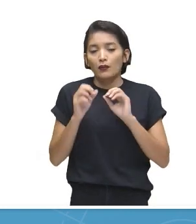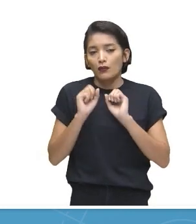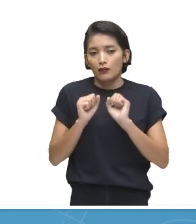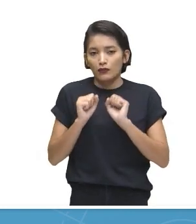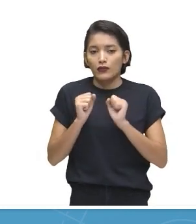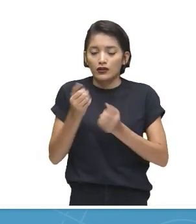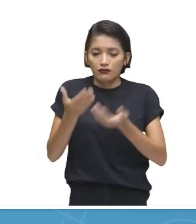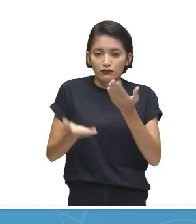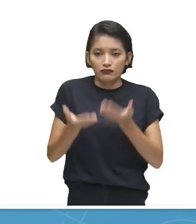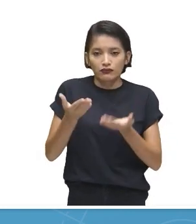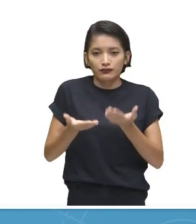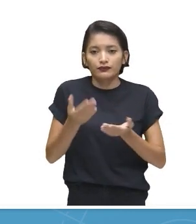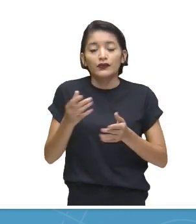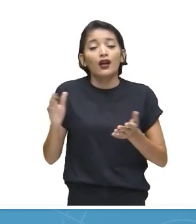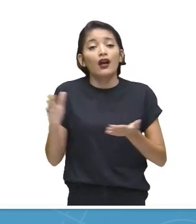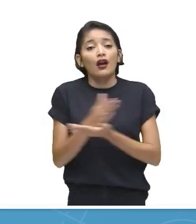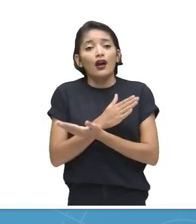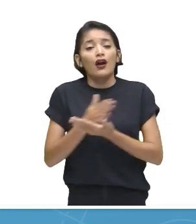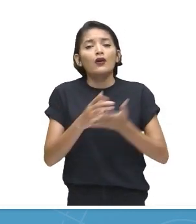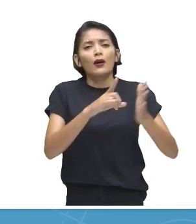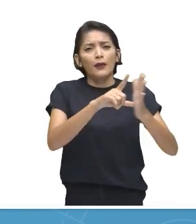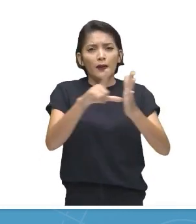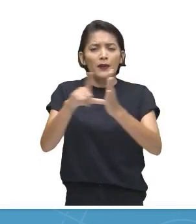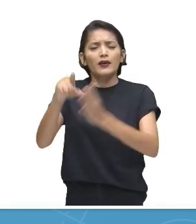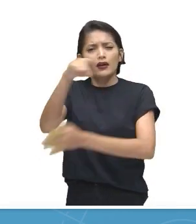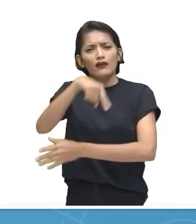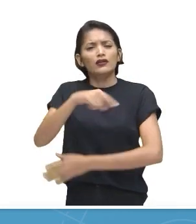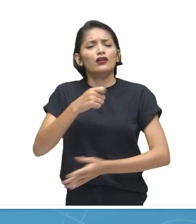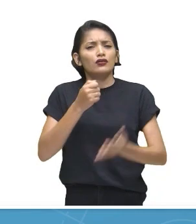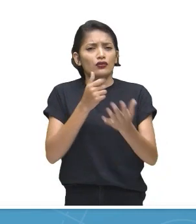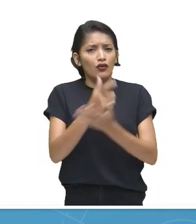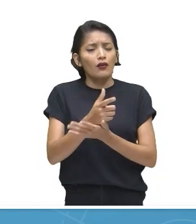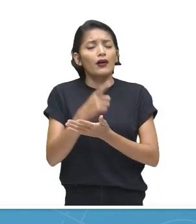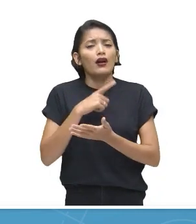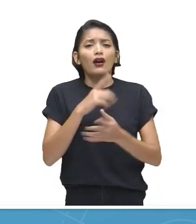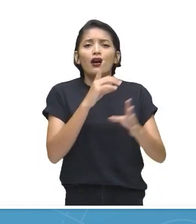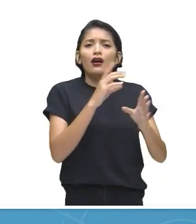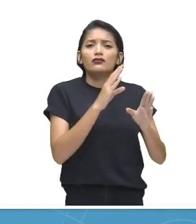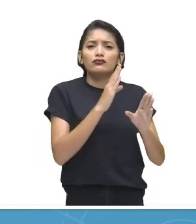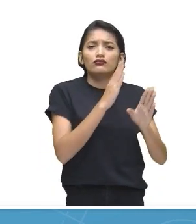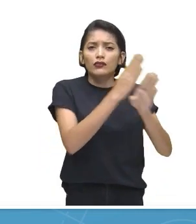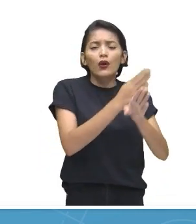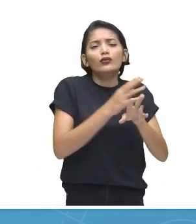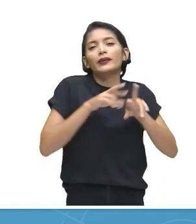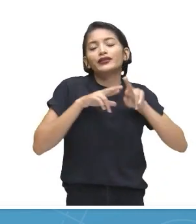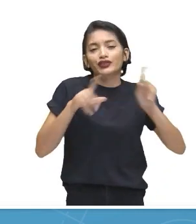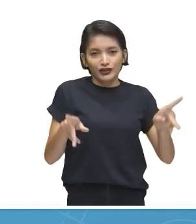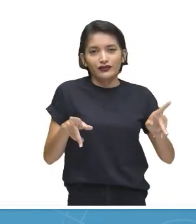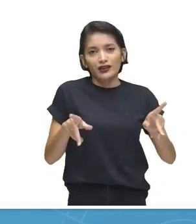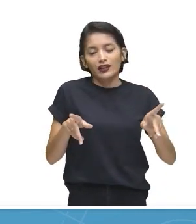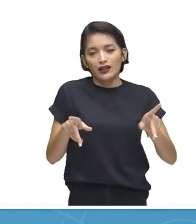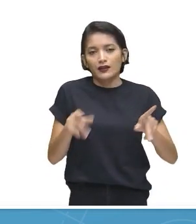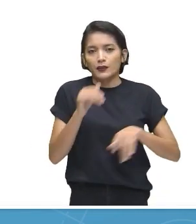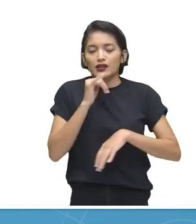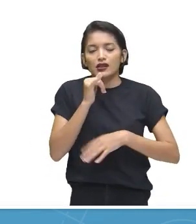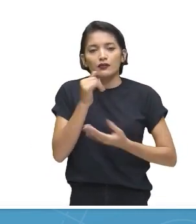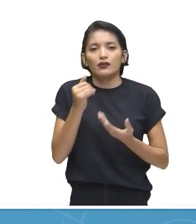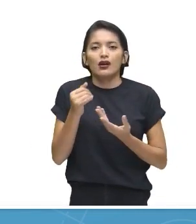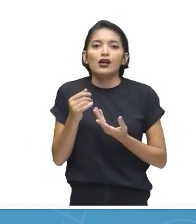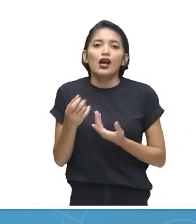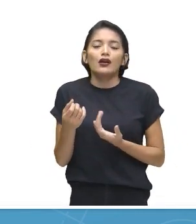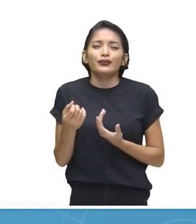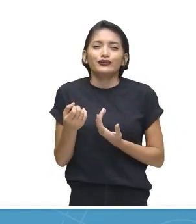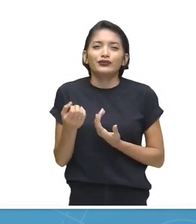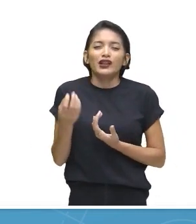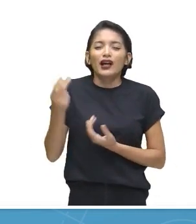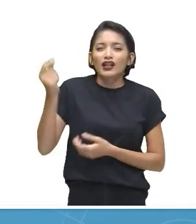uma balança. Tem alguns estabelecimentos ali que você vai fazer compra e você encontra uma balança diferente, né? Geralmente é um estabelecimento mais